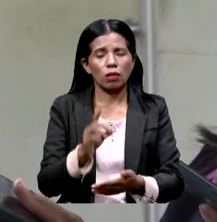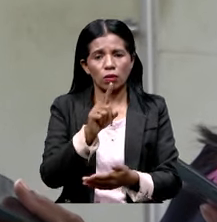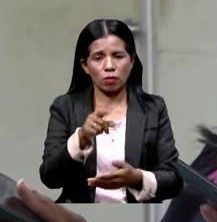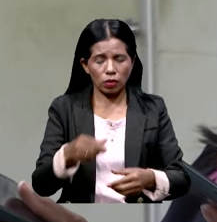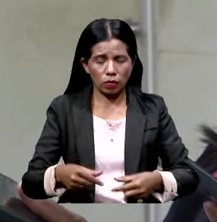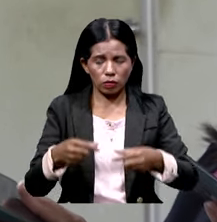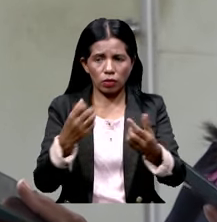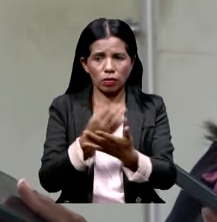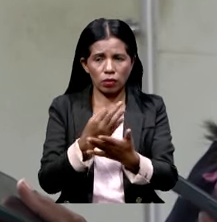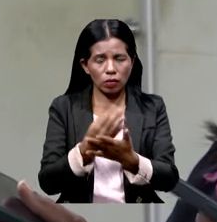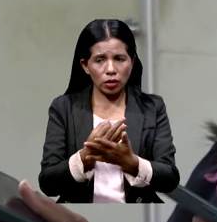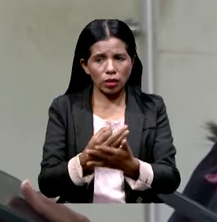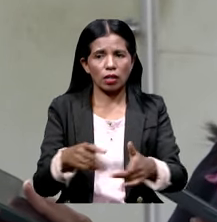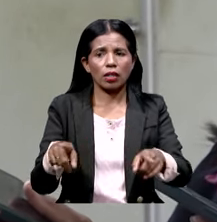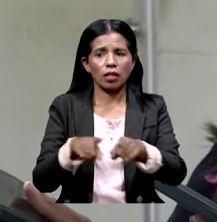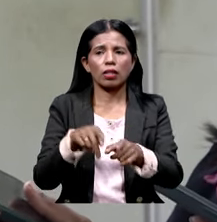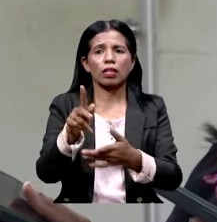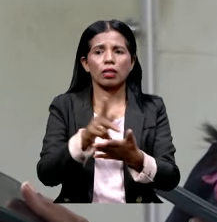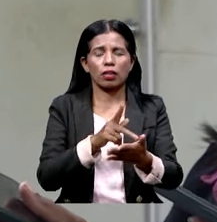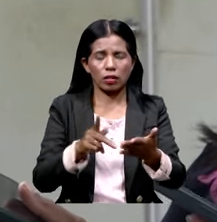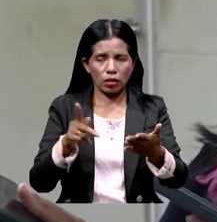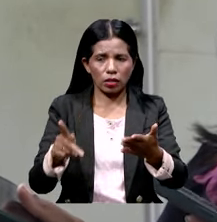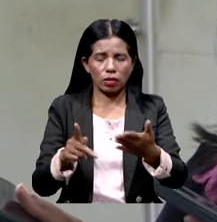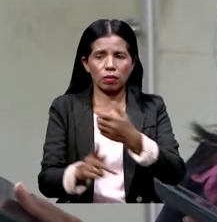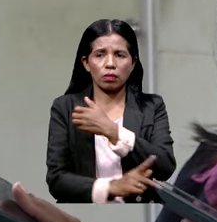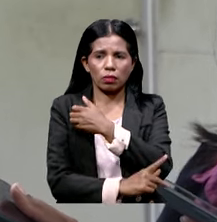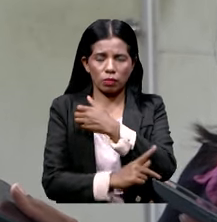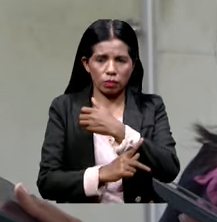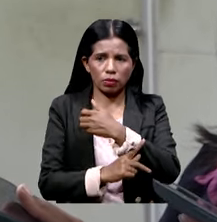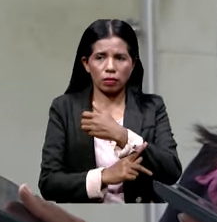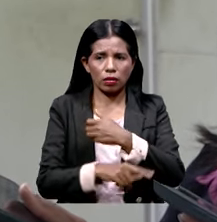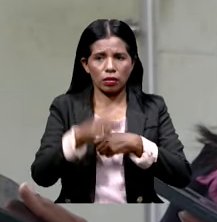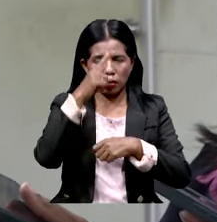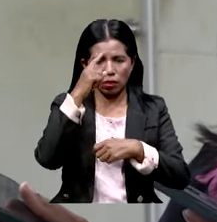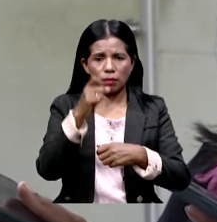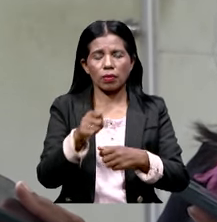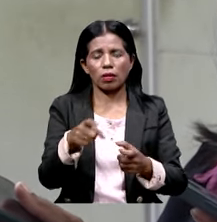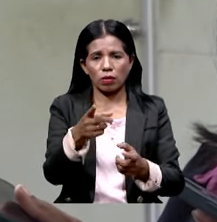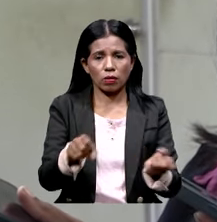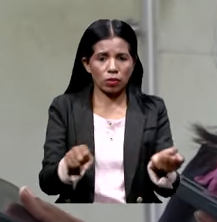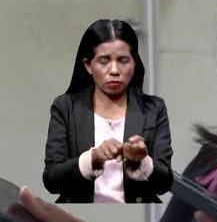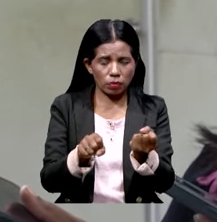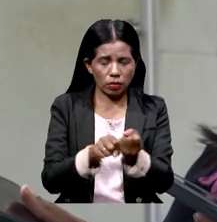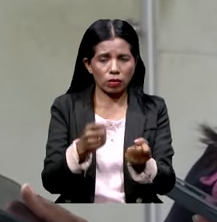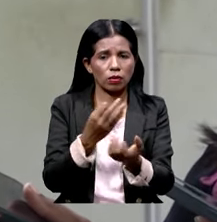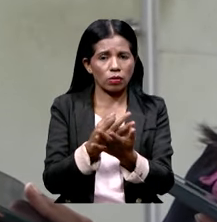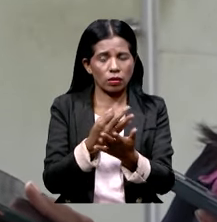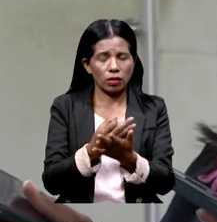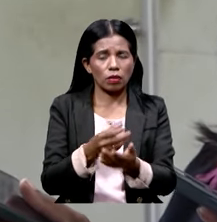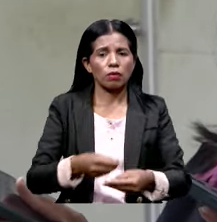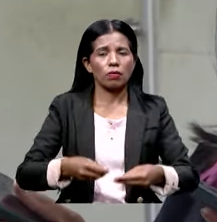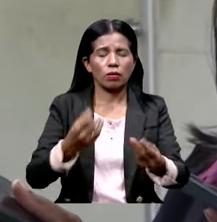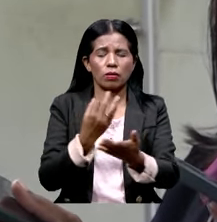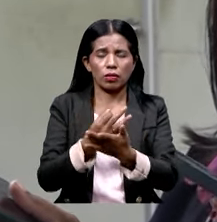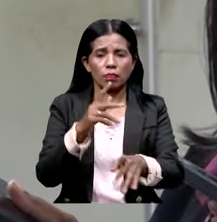ou mos halo crime be passiva, se da corrupção passiva, tamba ou contribui, for ou samba é maida, atu